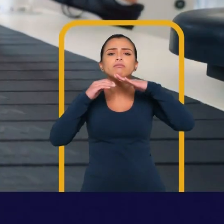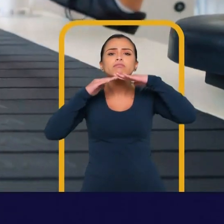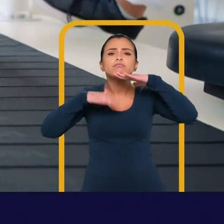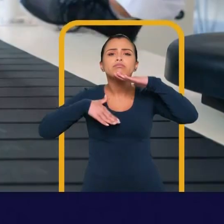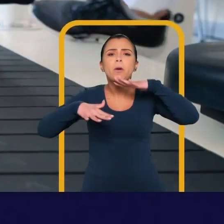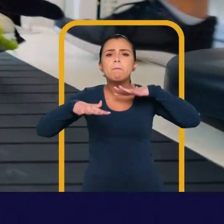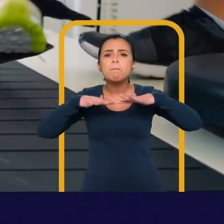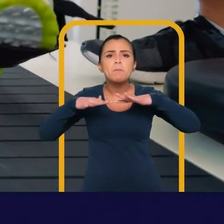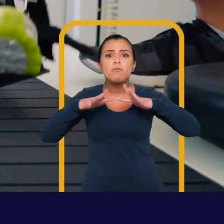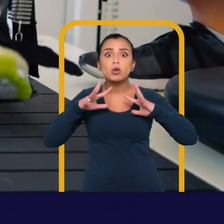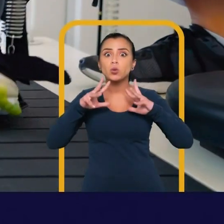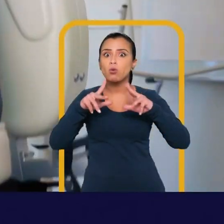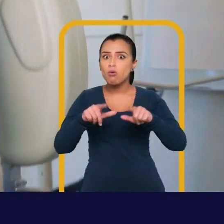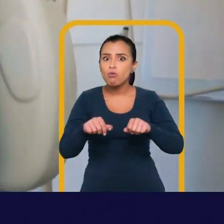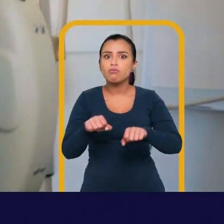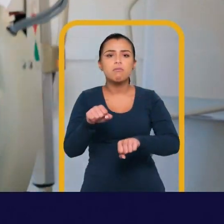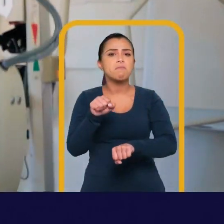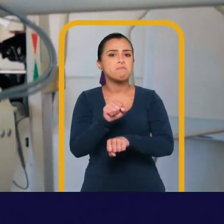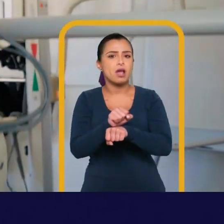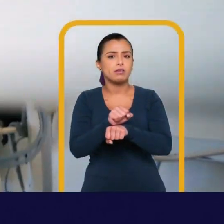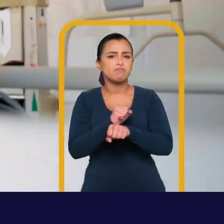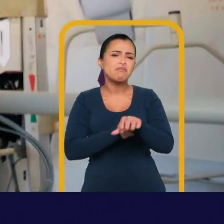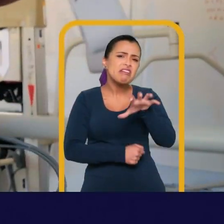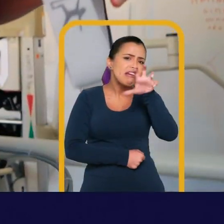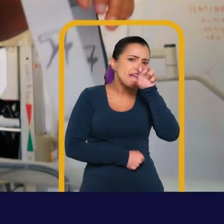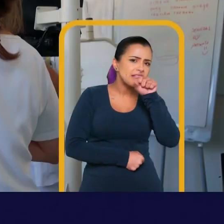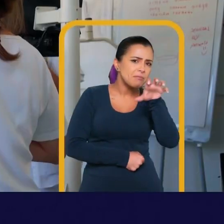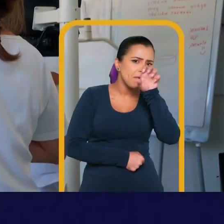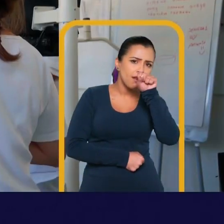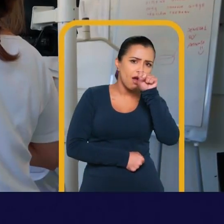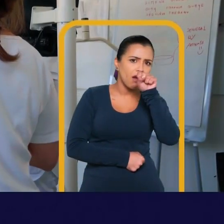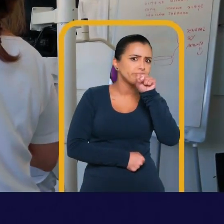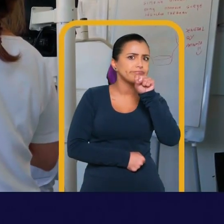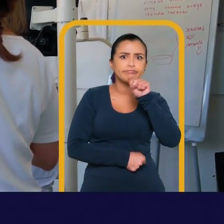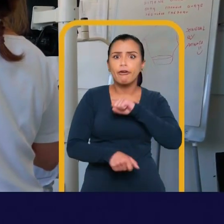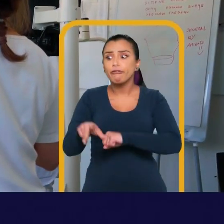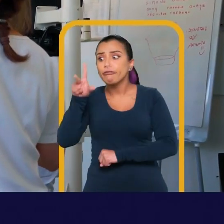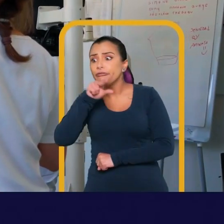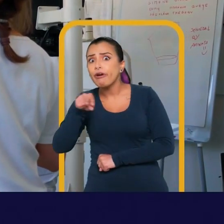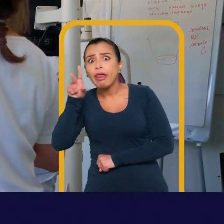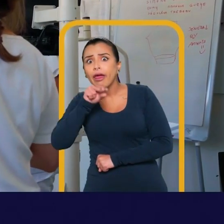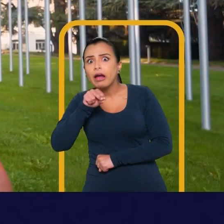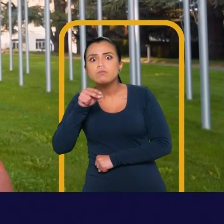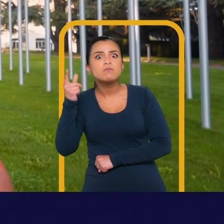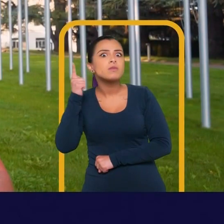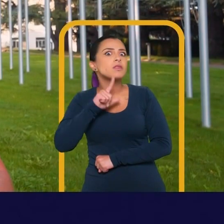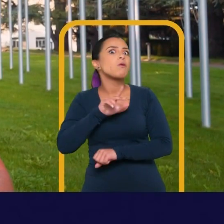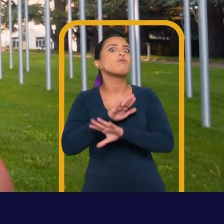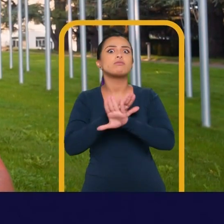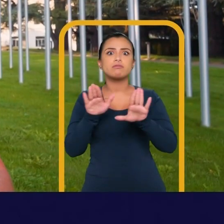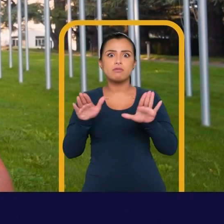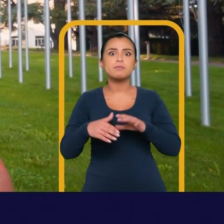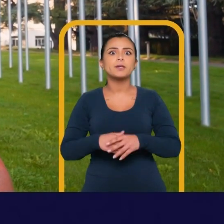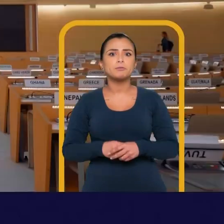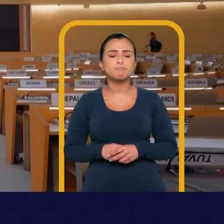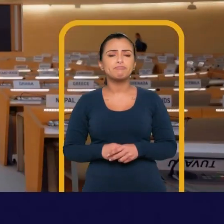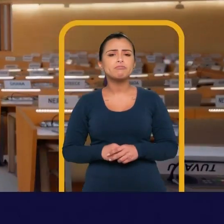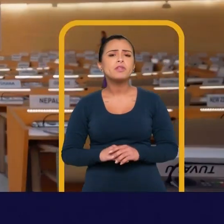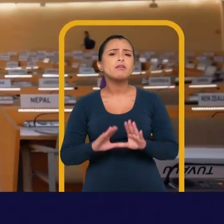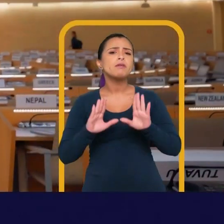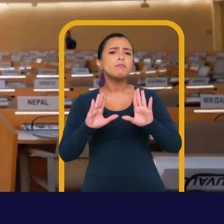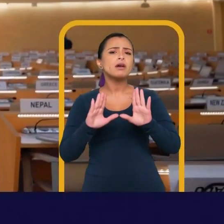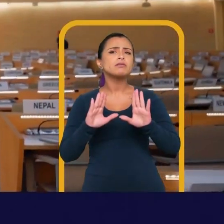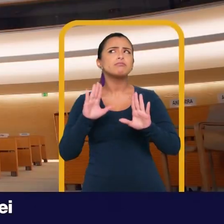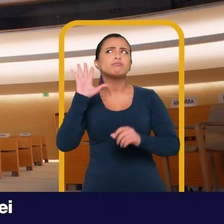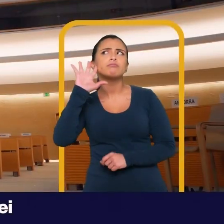perdi todos os movimentos do pescoço para baixo, não conseguia mais respirar sozinha e ainda perdi a fala.